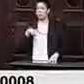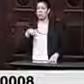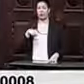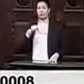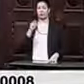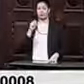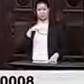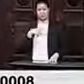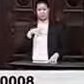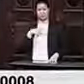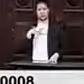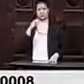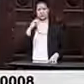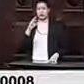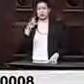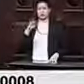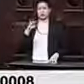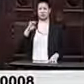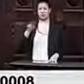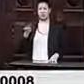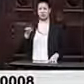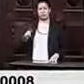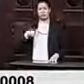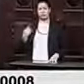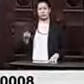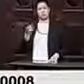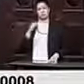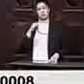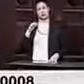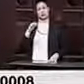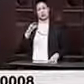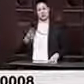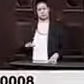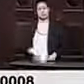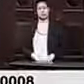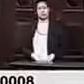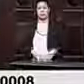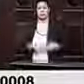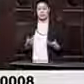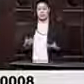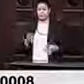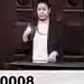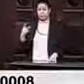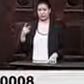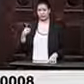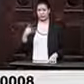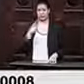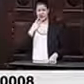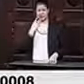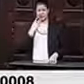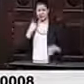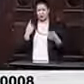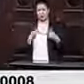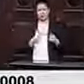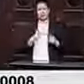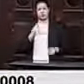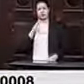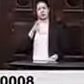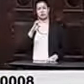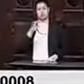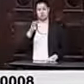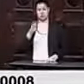pátria. O que o governador tenta fazer com a SEDAI vai além do crime de lesa pátria. É uma espécie